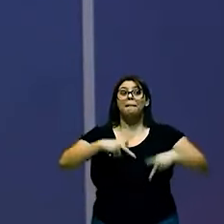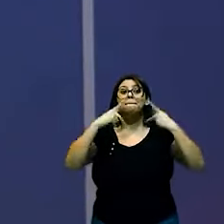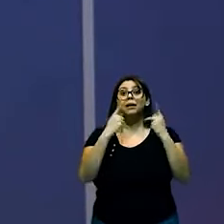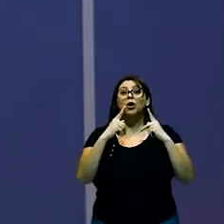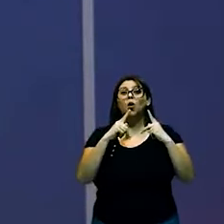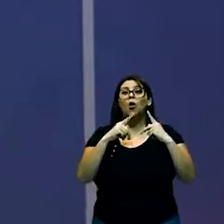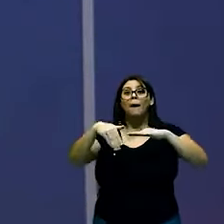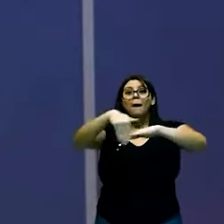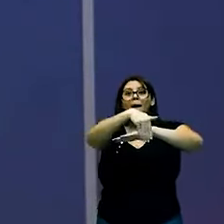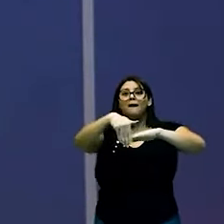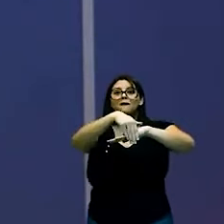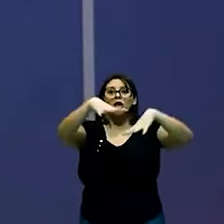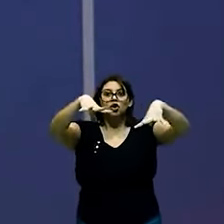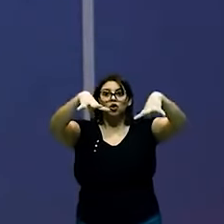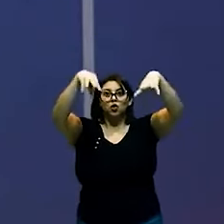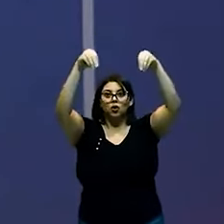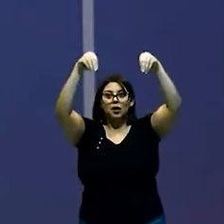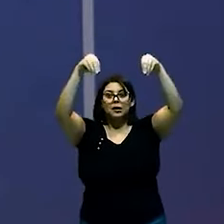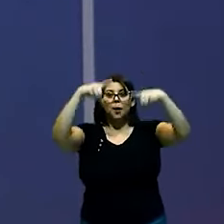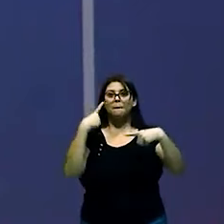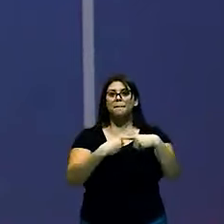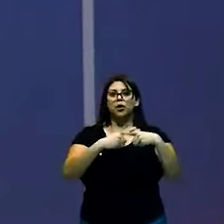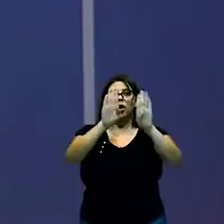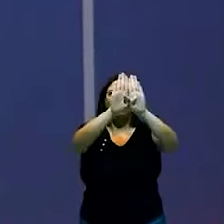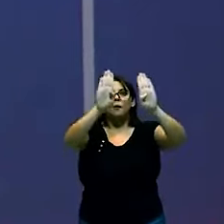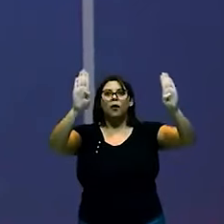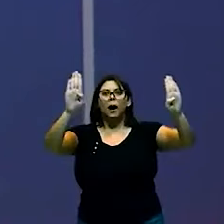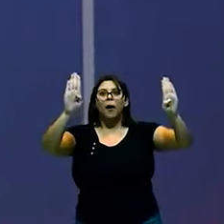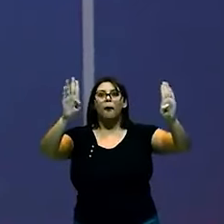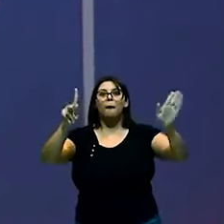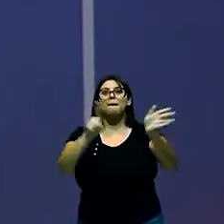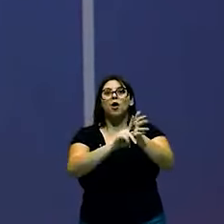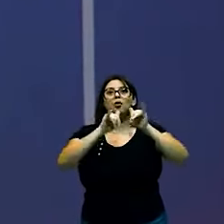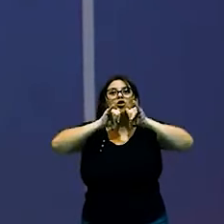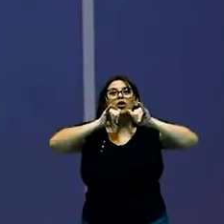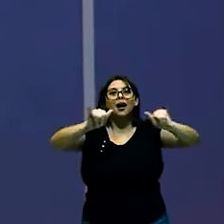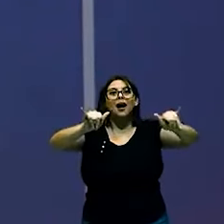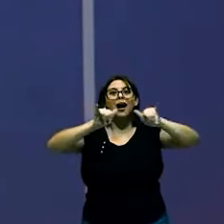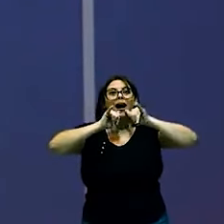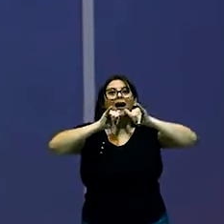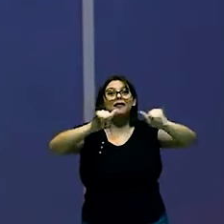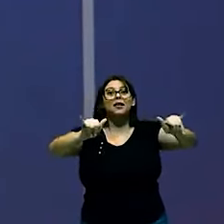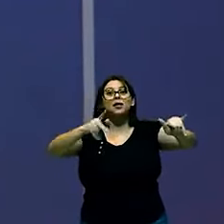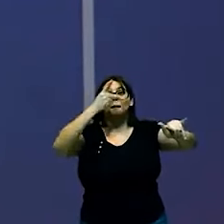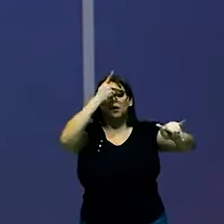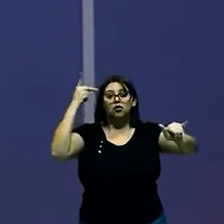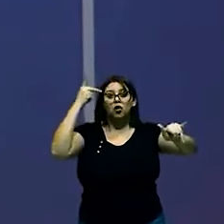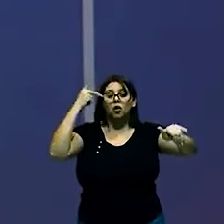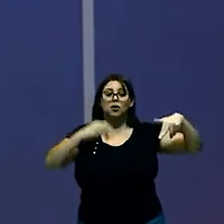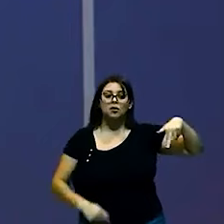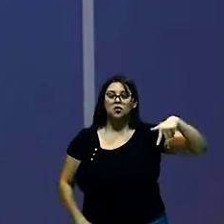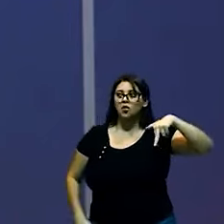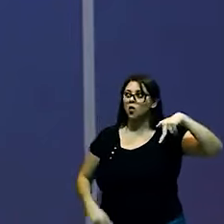castelo? Porque a porta funcionava como um mural de avisos, né? Então o pessoal sempre passava para ver qual era o aviso da semana,